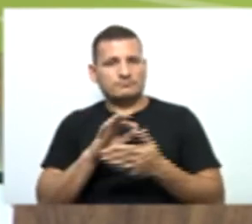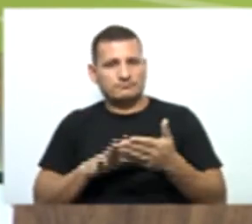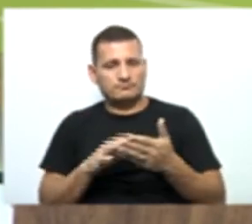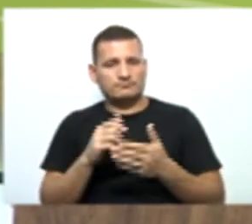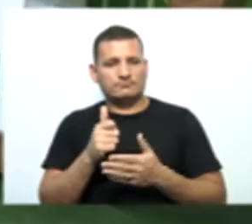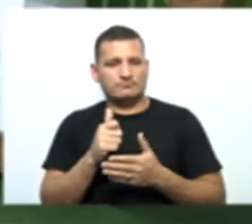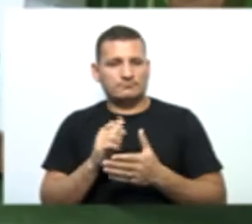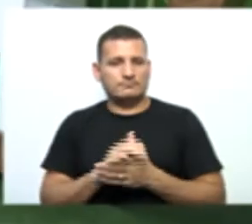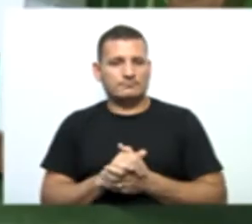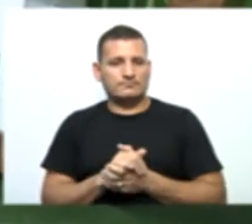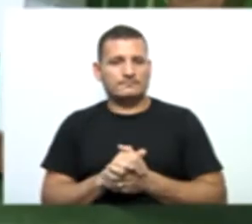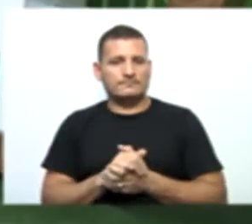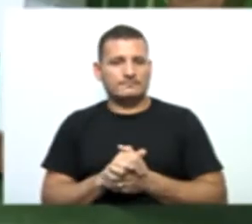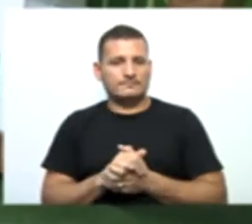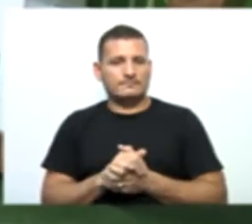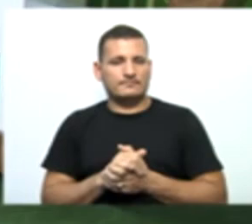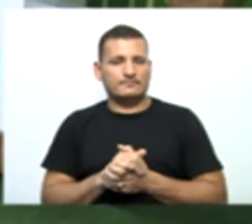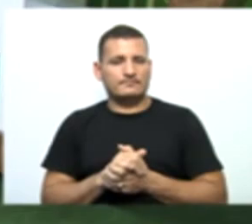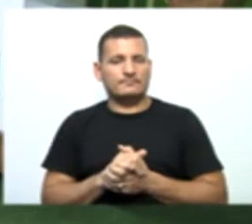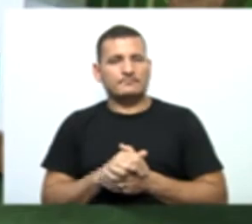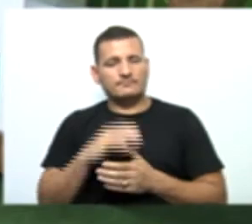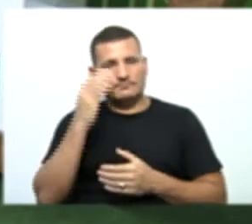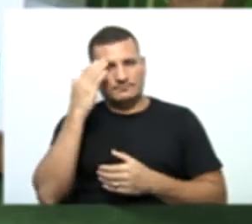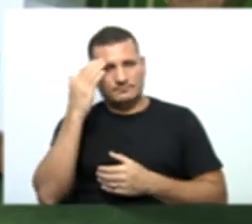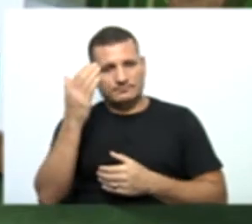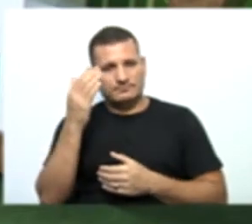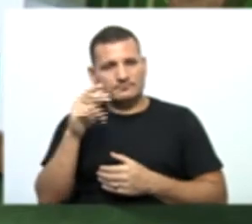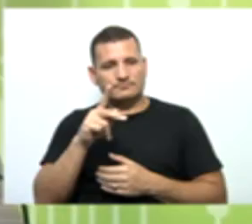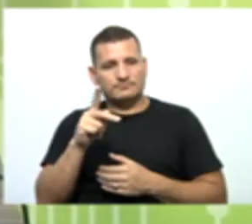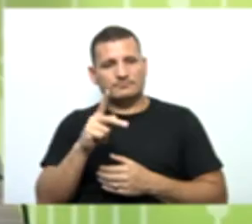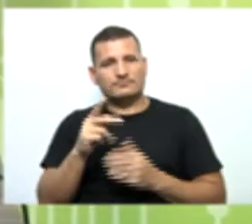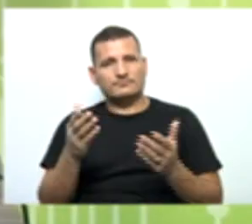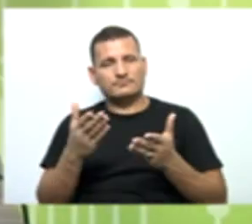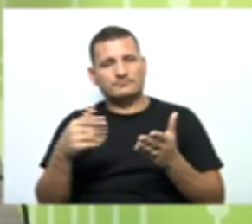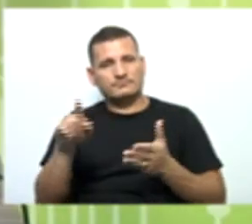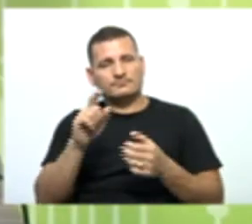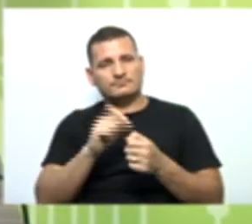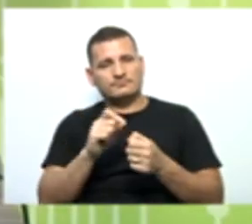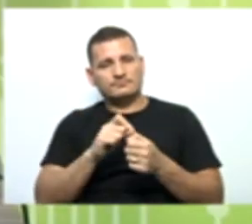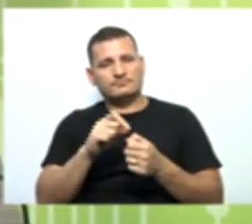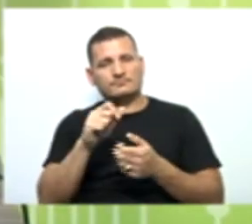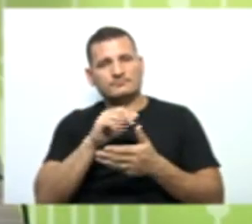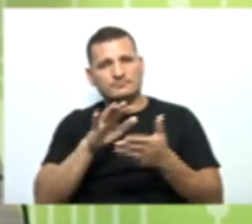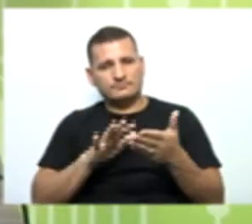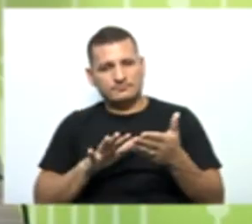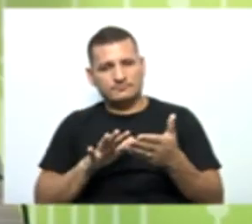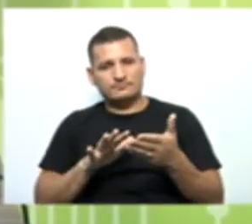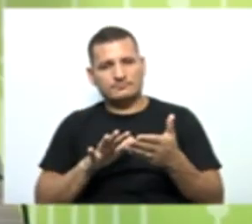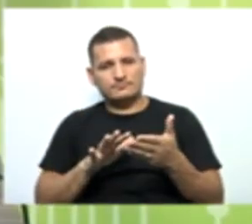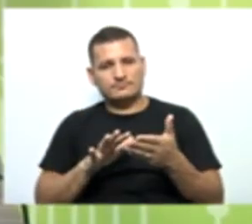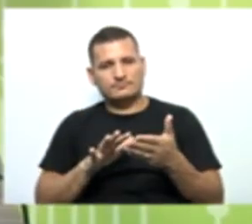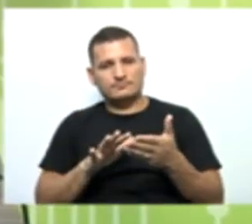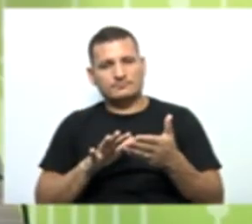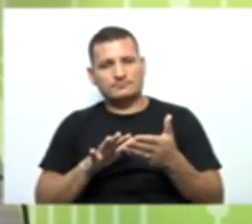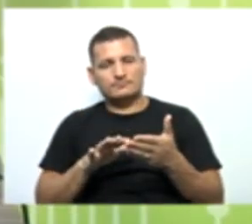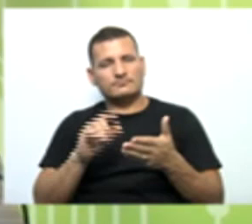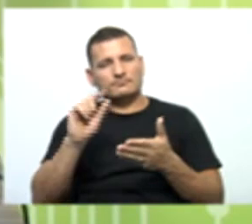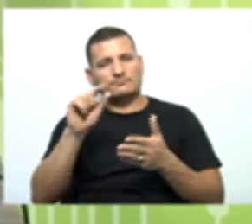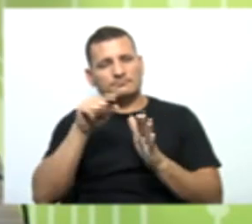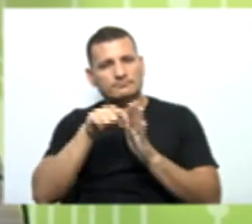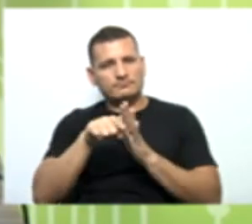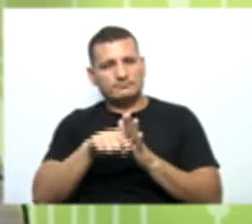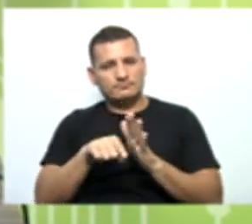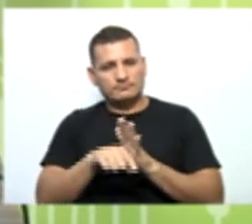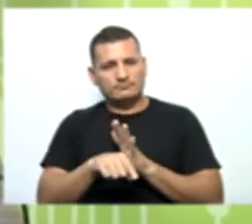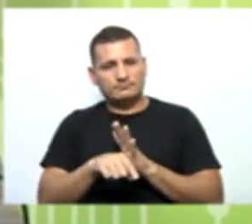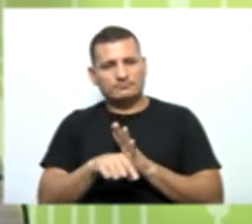né? Isso aí. Alan. Obrigado, professor. Vamos deixar vocês realizarem as atividades agora, certo? São poucas perguntas aqui para